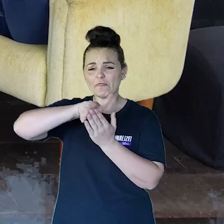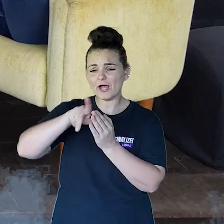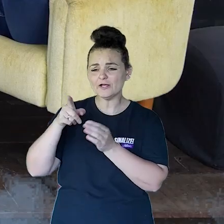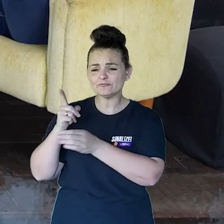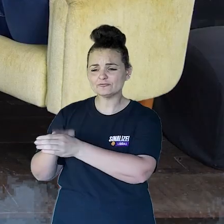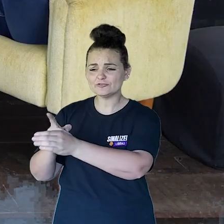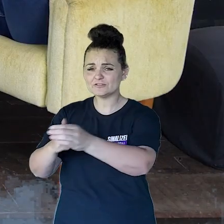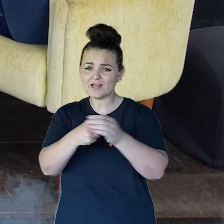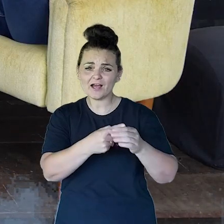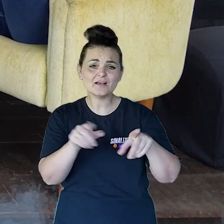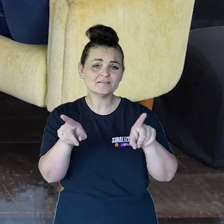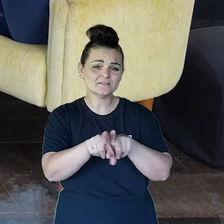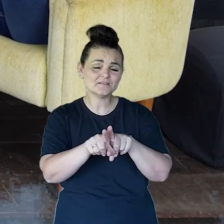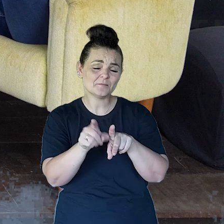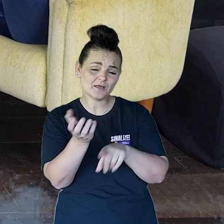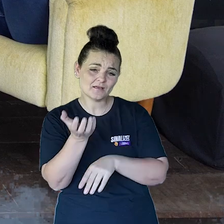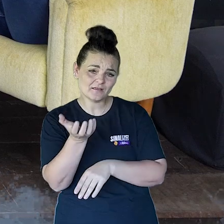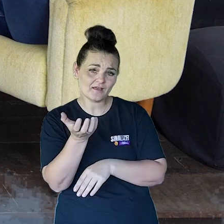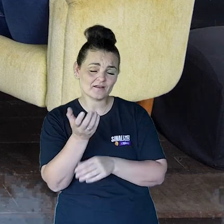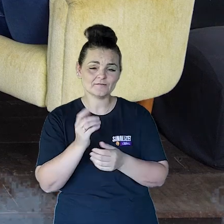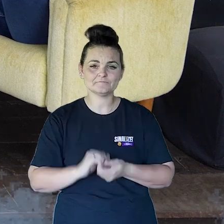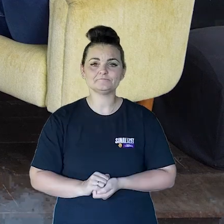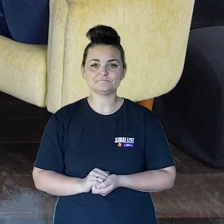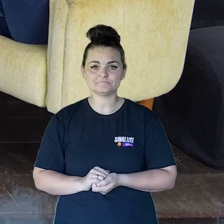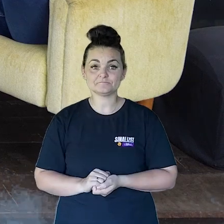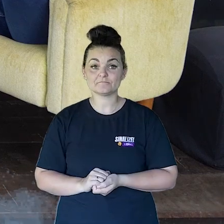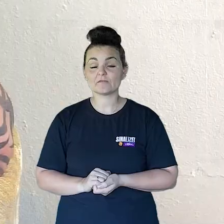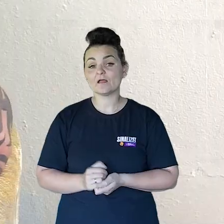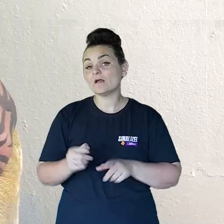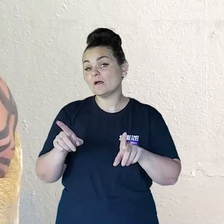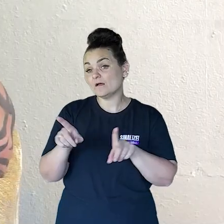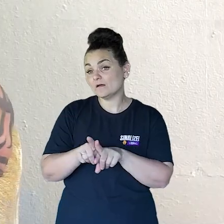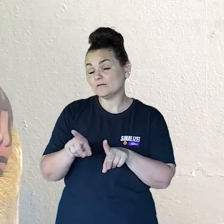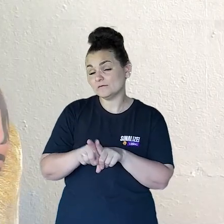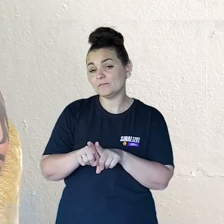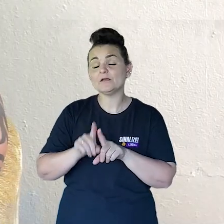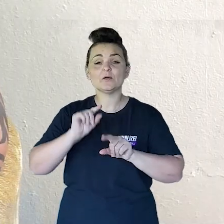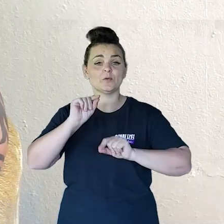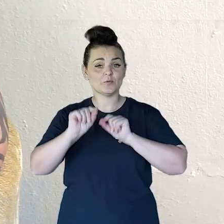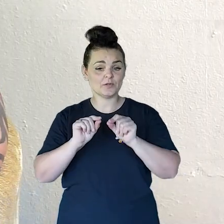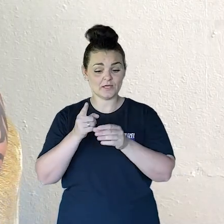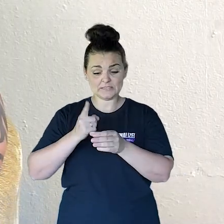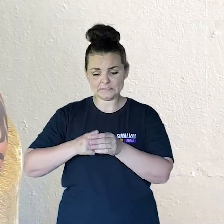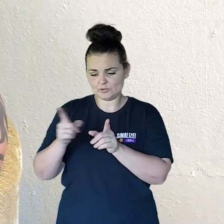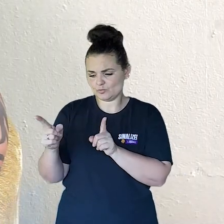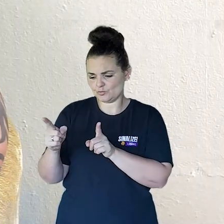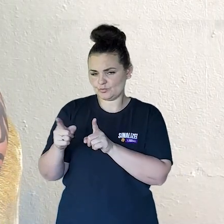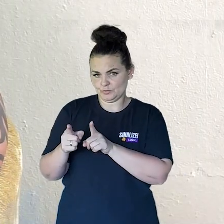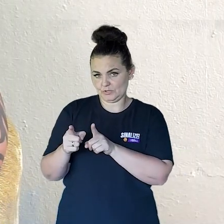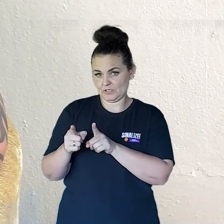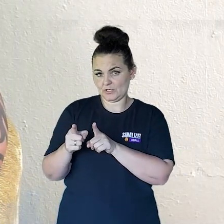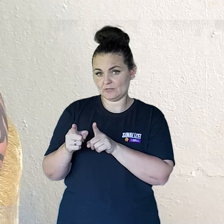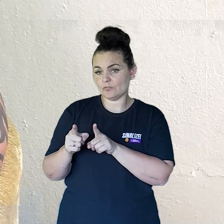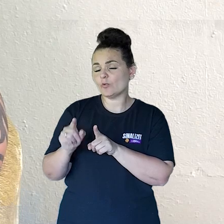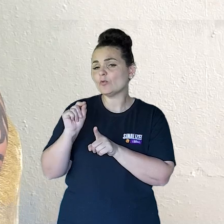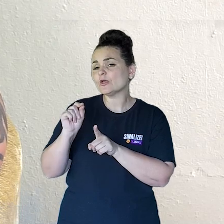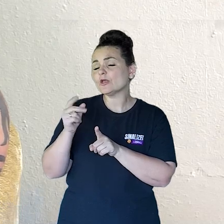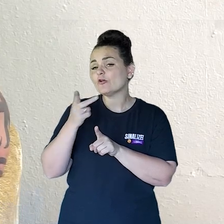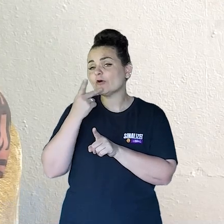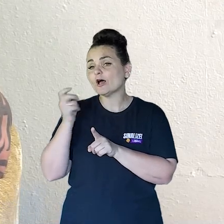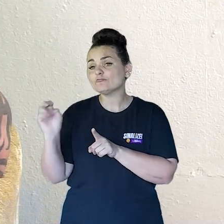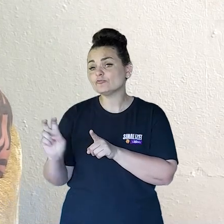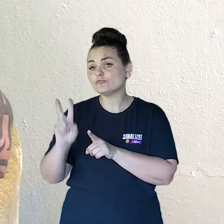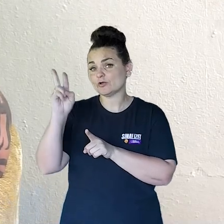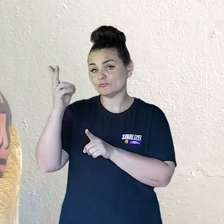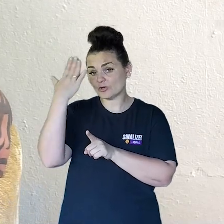casa. E se você pegar cidades do porte de Jaraguá do Sul, até menores, são cases de sucesso, quando se fala em guarda municipal.